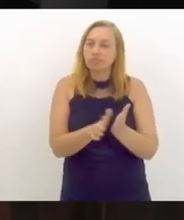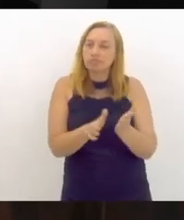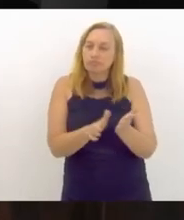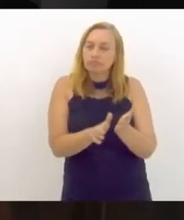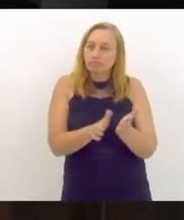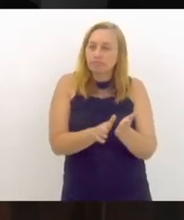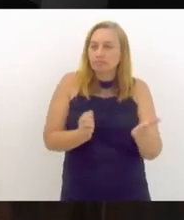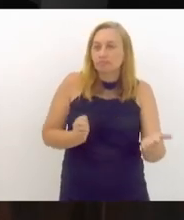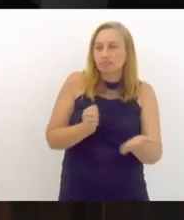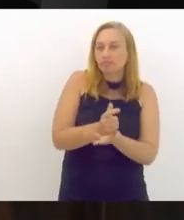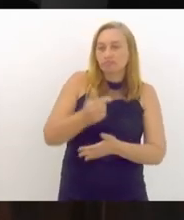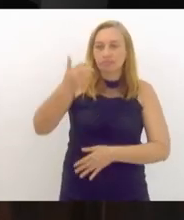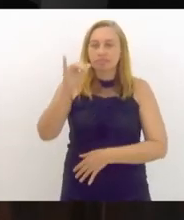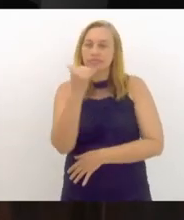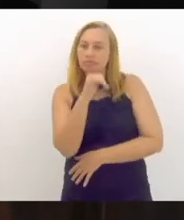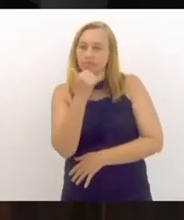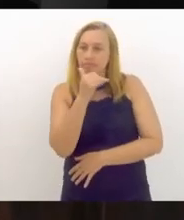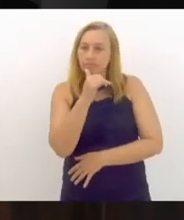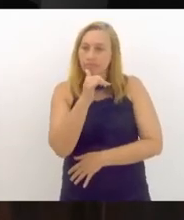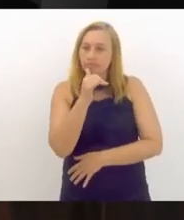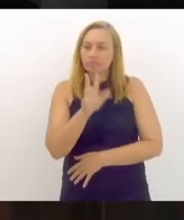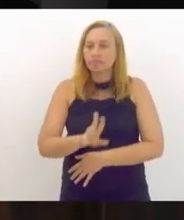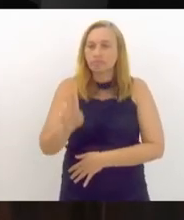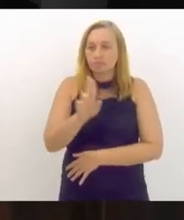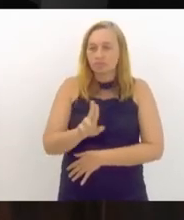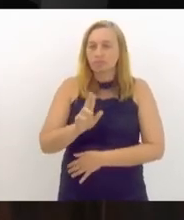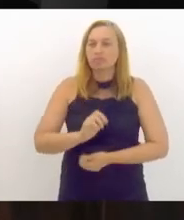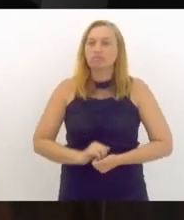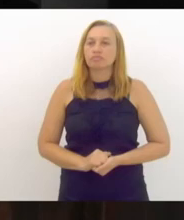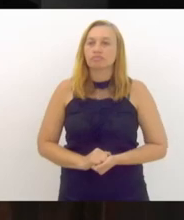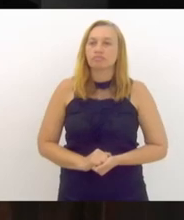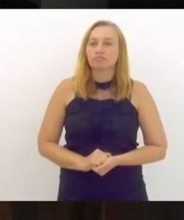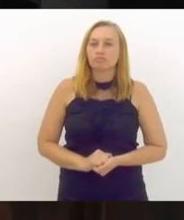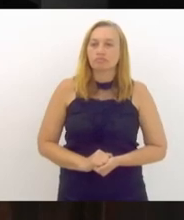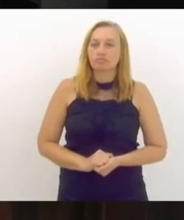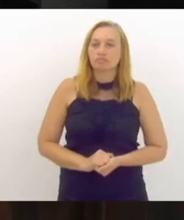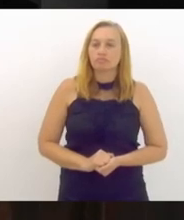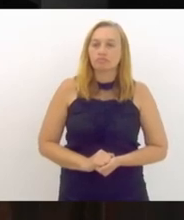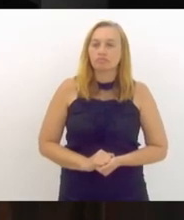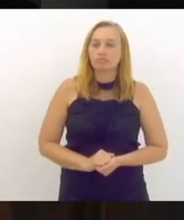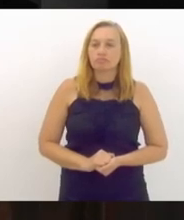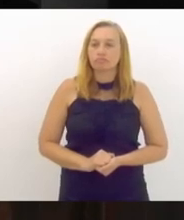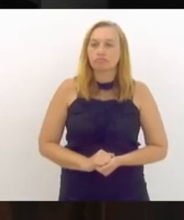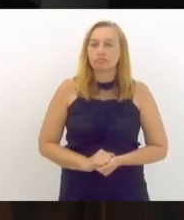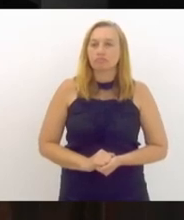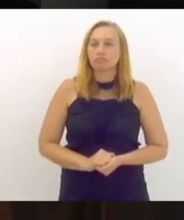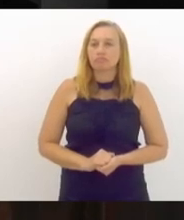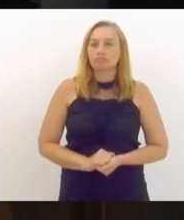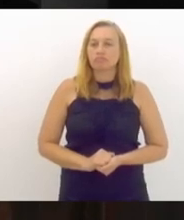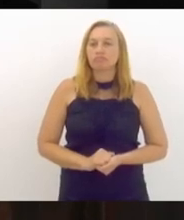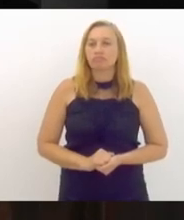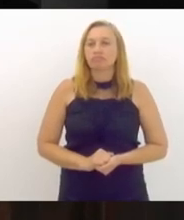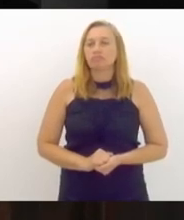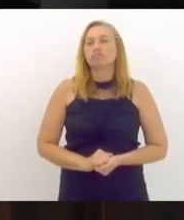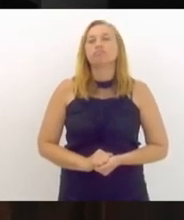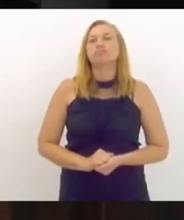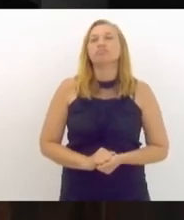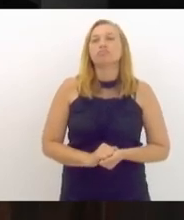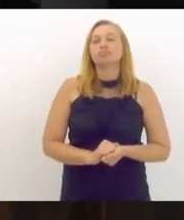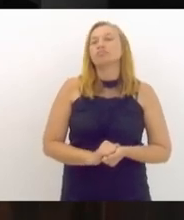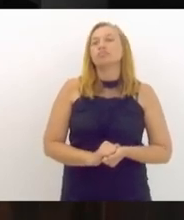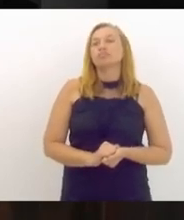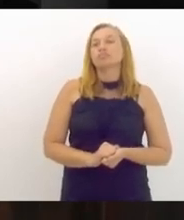dos valores relativos ao consumo mensal de energia e à contribuição de iluminação pública e dá outras